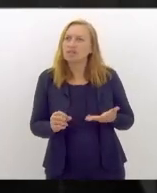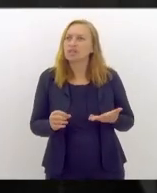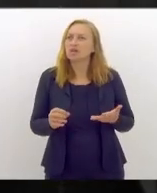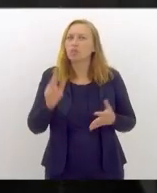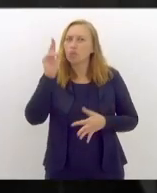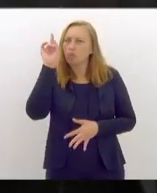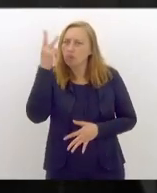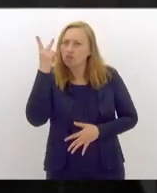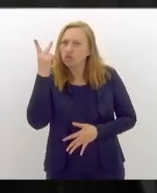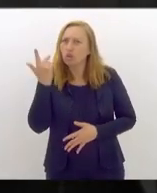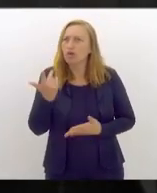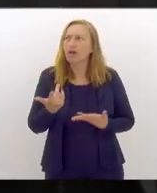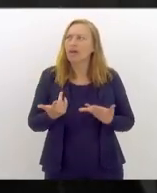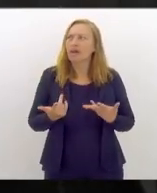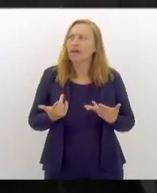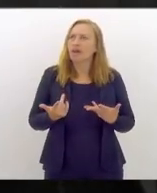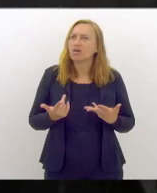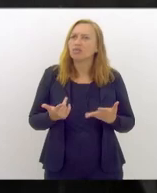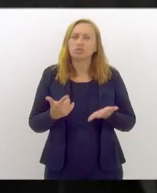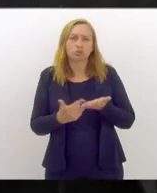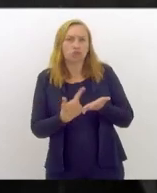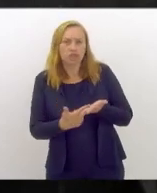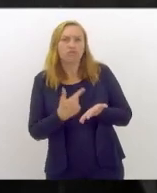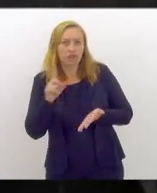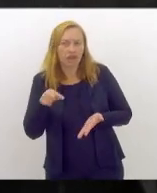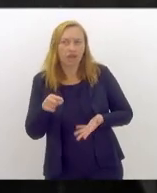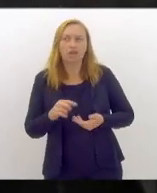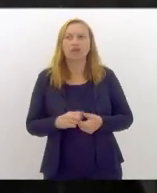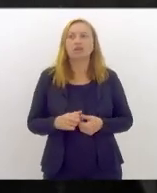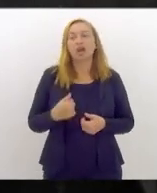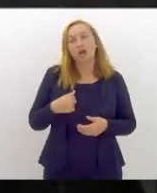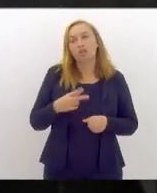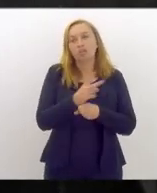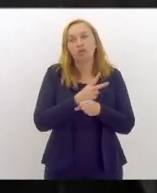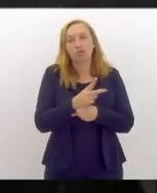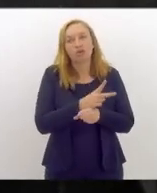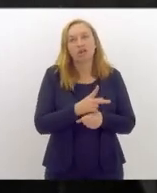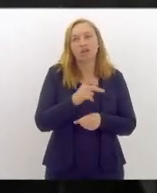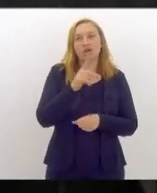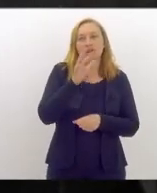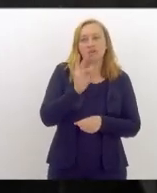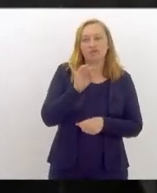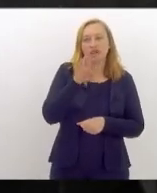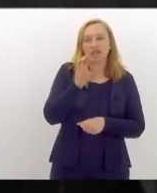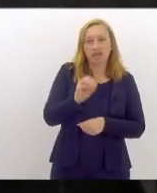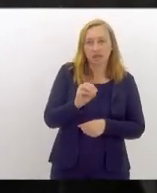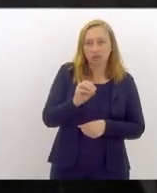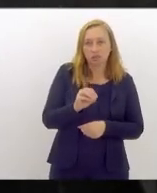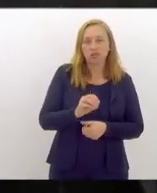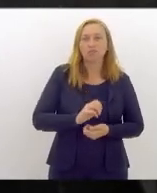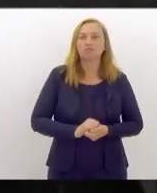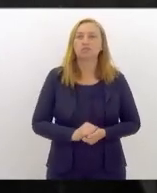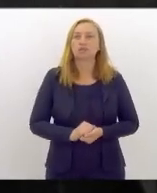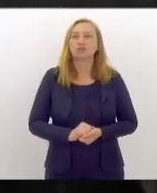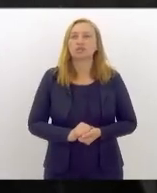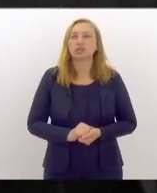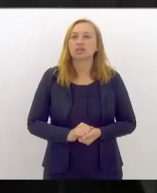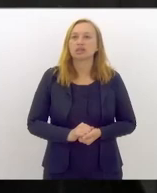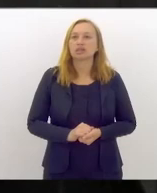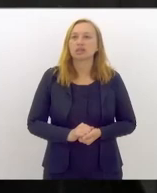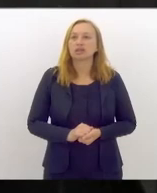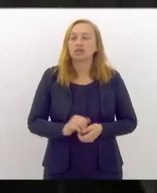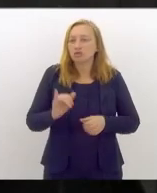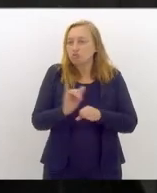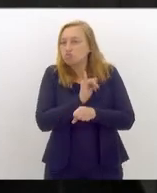história sobre o livro né E aí eu procurei o Fernando Meirelles na O2 e a gente